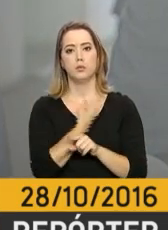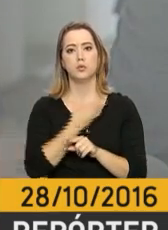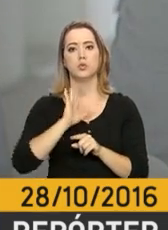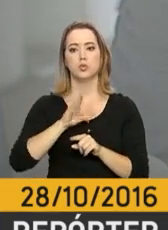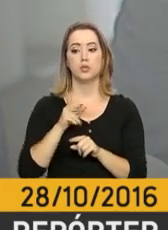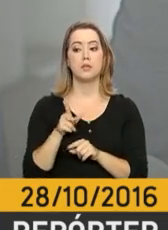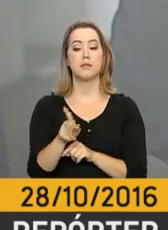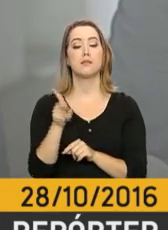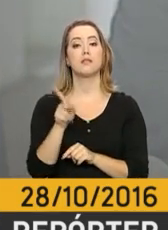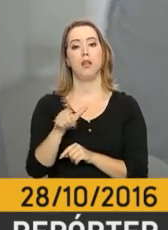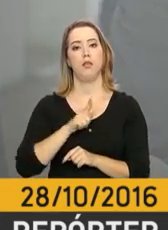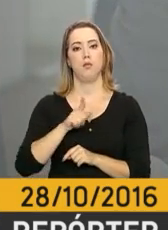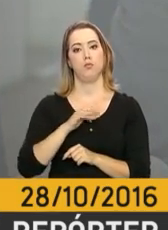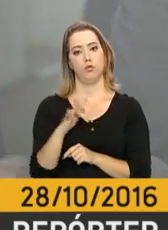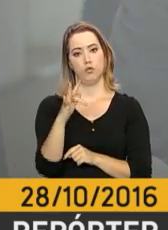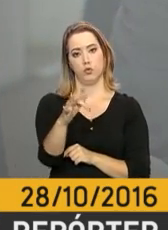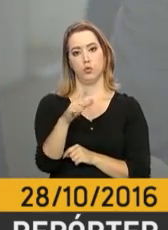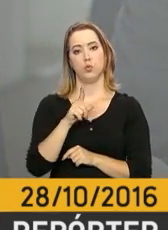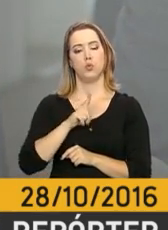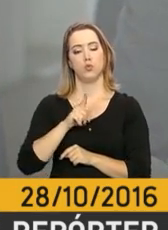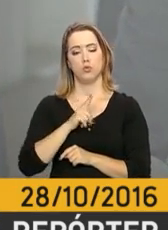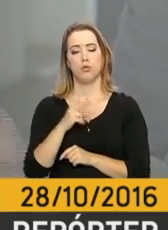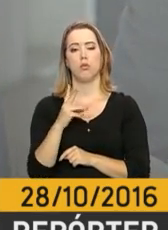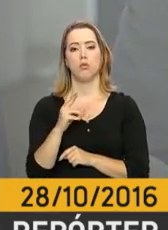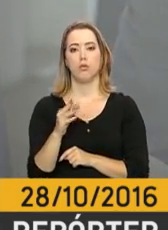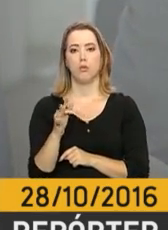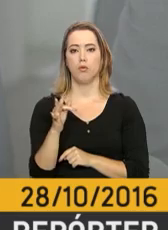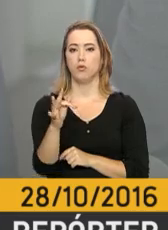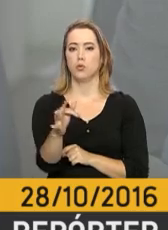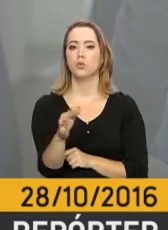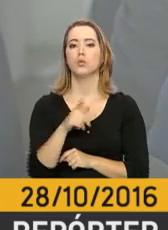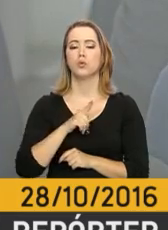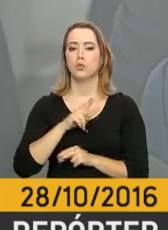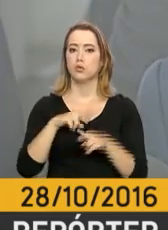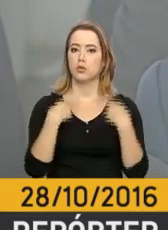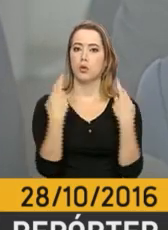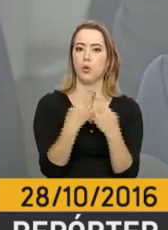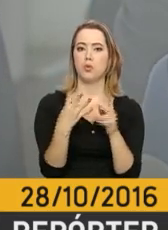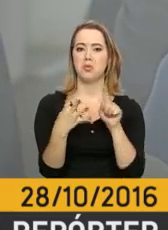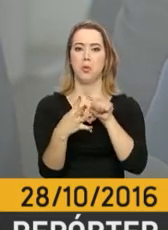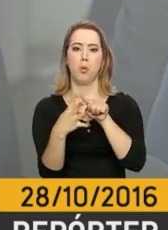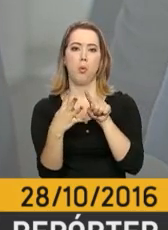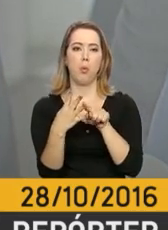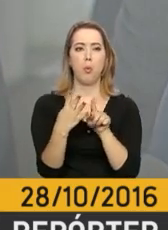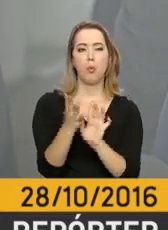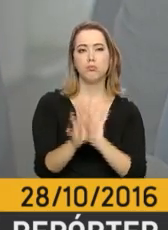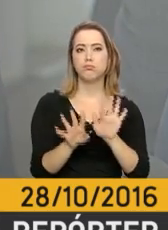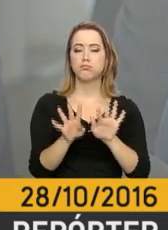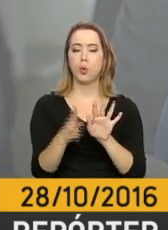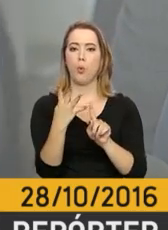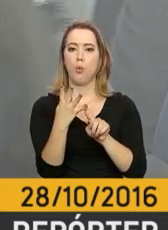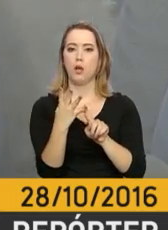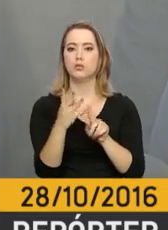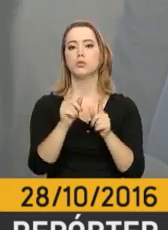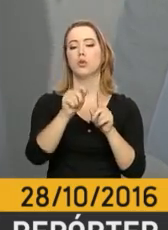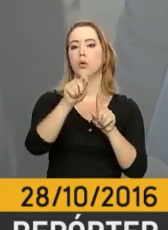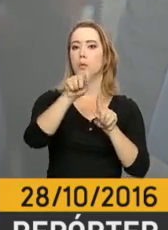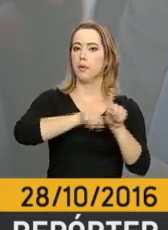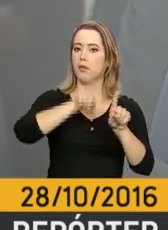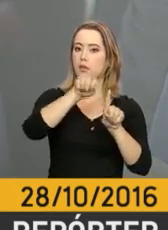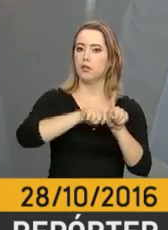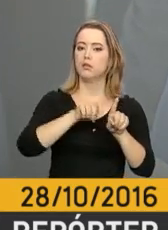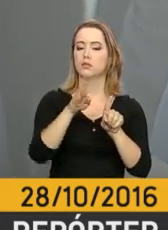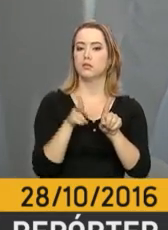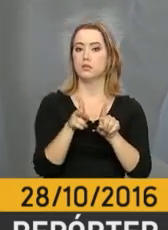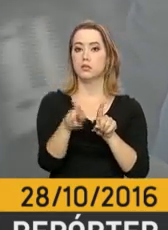reuniões periódicas, talvez a cada 3, 4, talvez a cada 4 meses, façamos uma reunião de